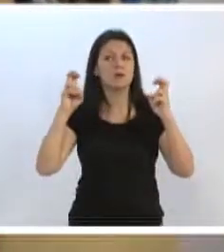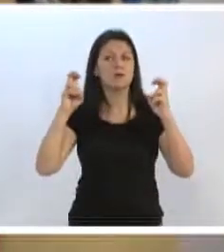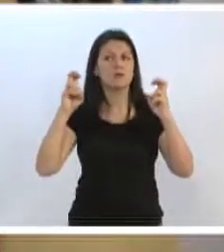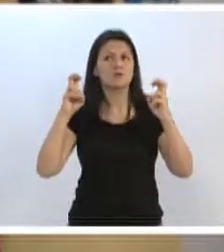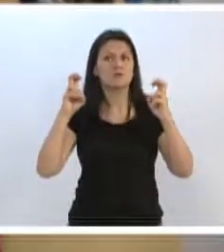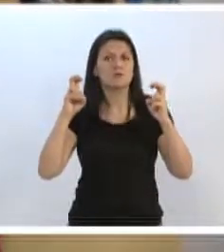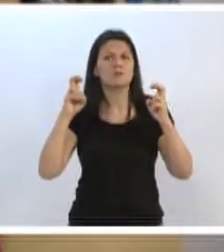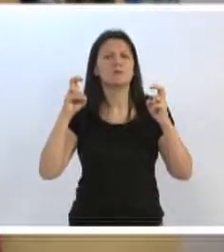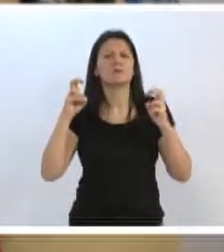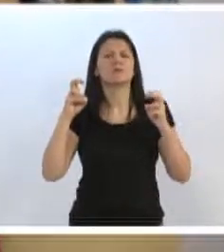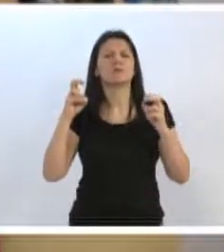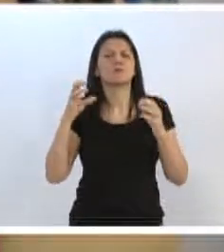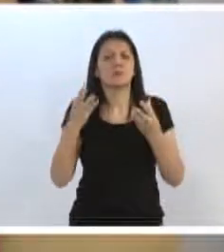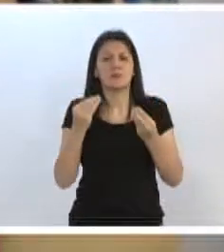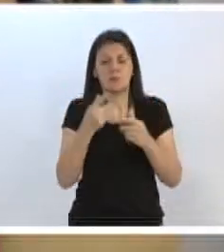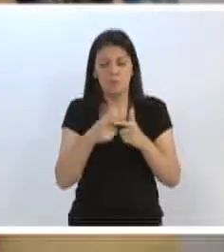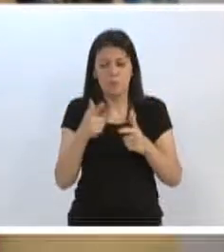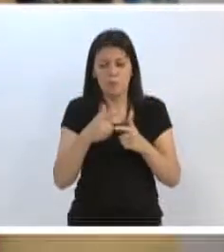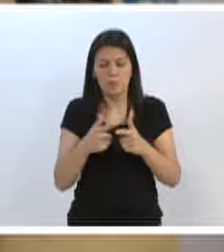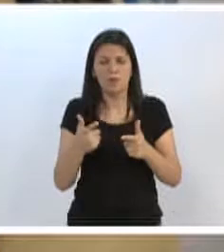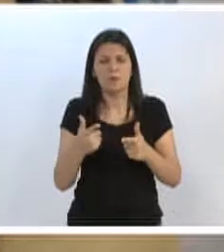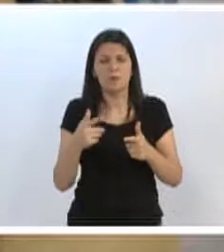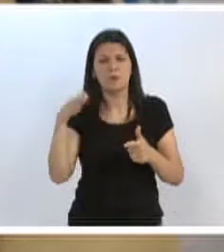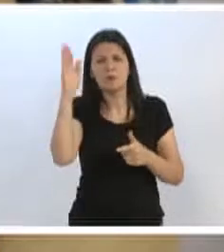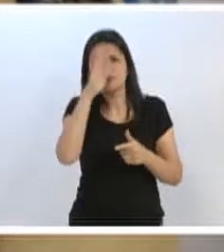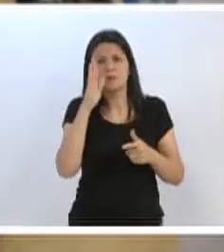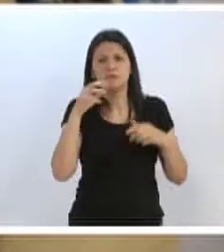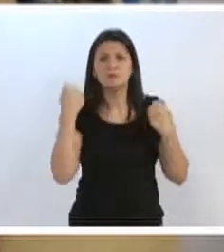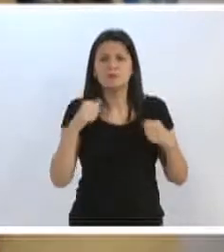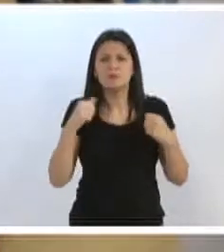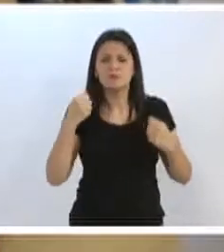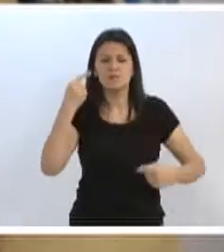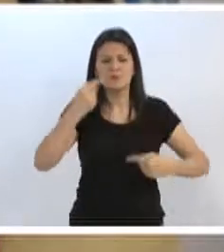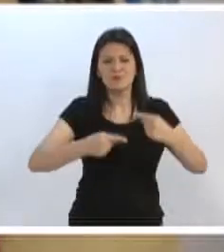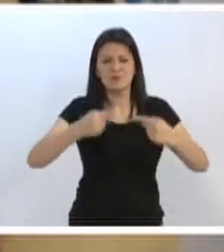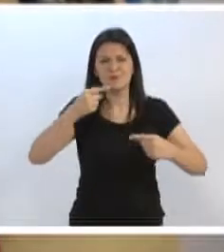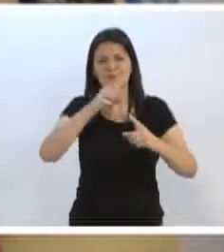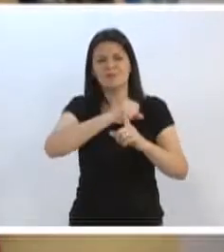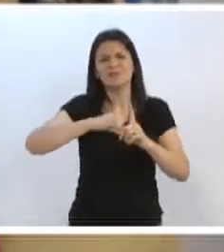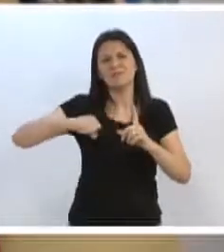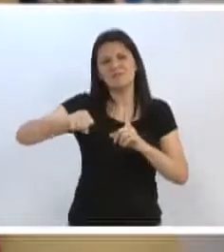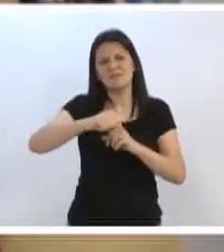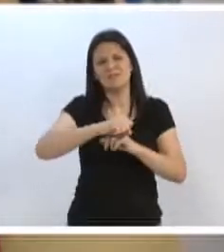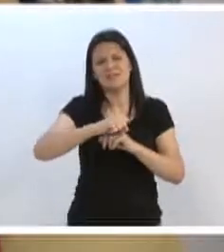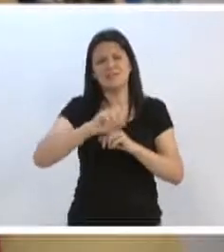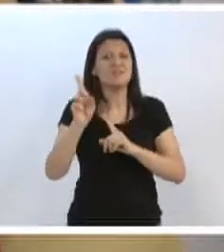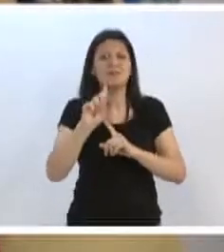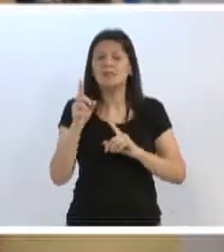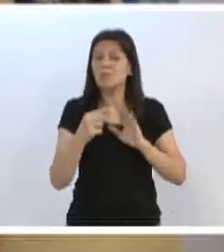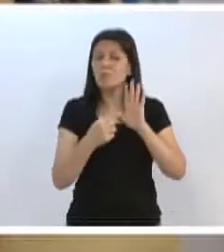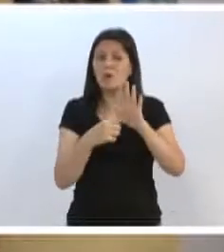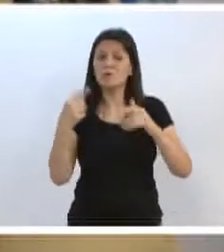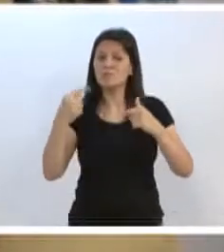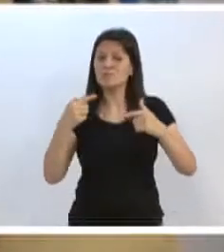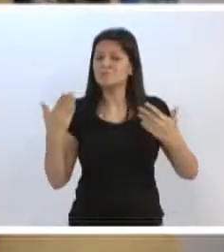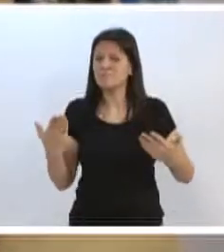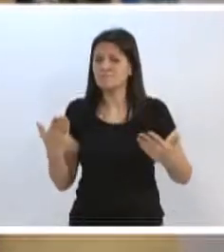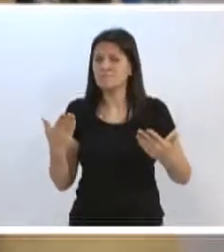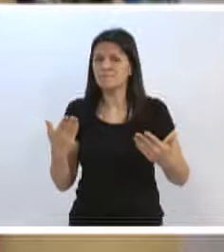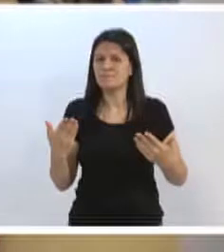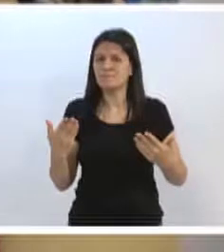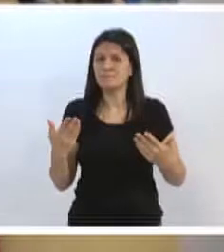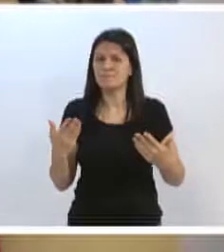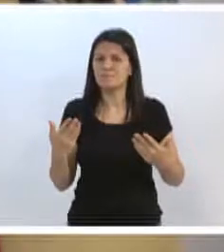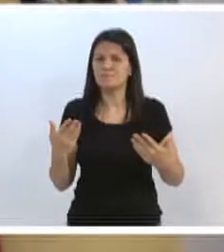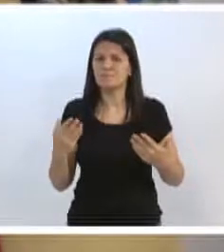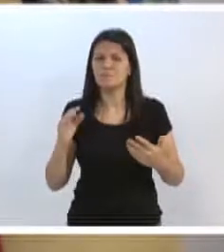fazem parte de um problema muito grande no Brasil, que precisam vir à discussão da sociedade brasileira e que não são colocados em discussão. Dentre eles, os